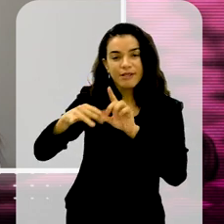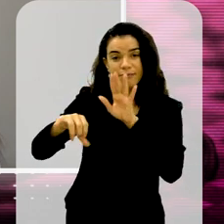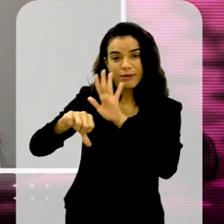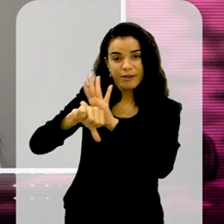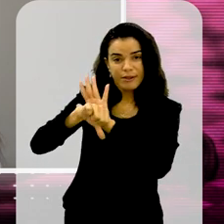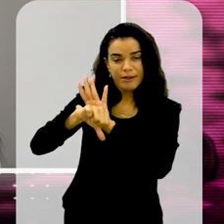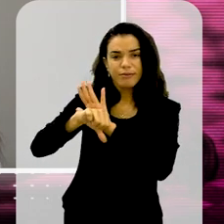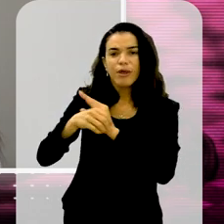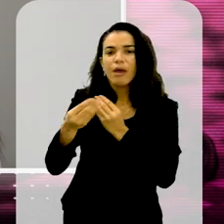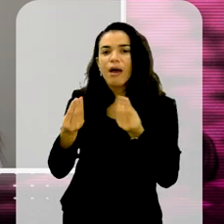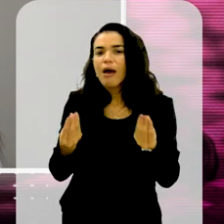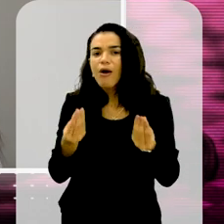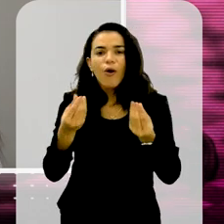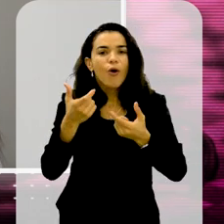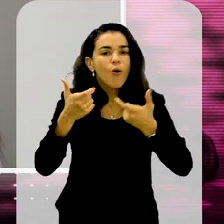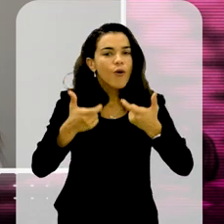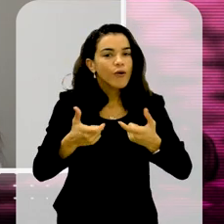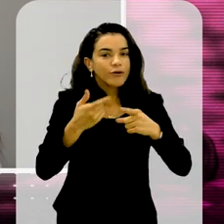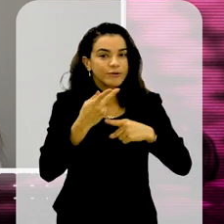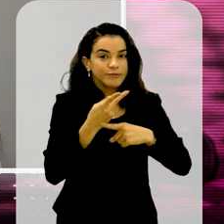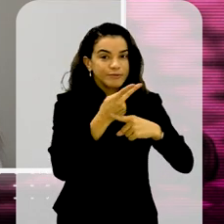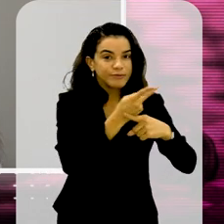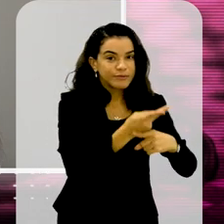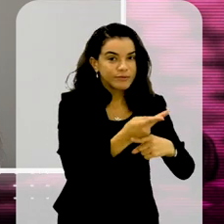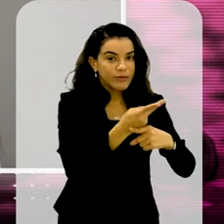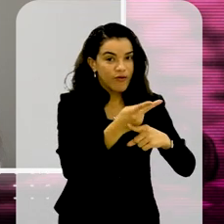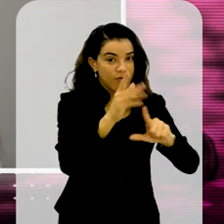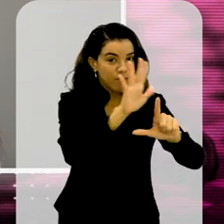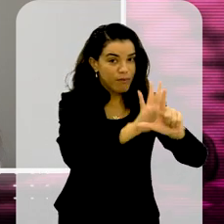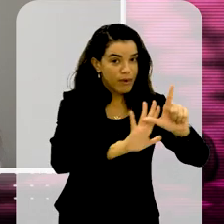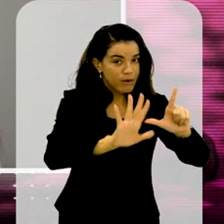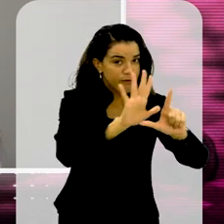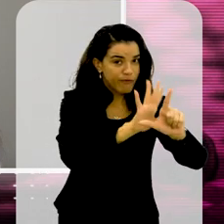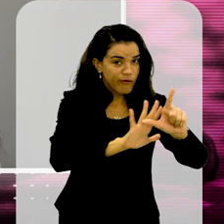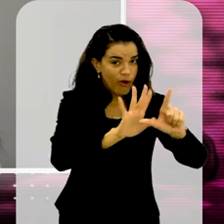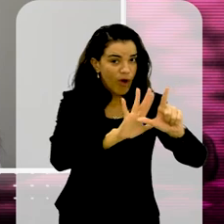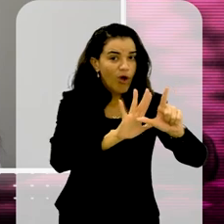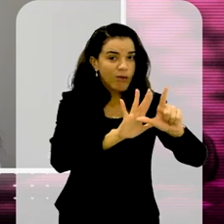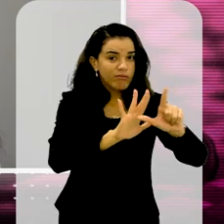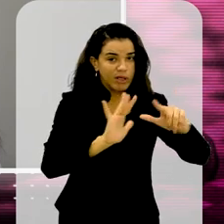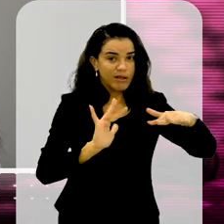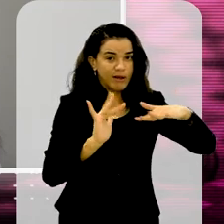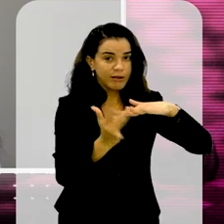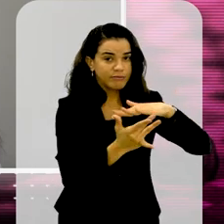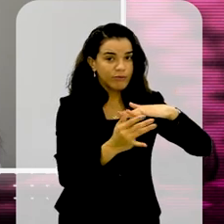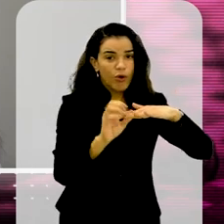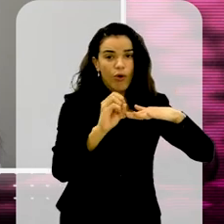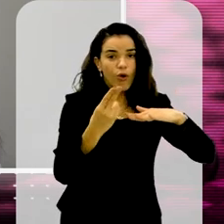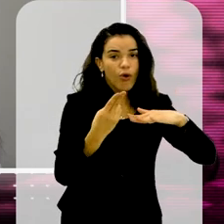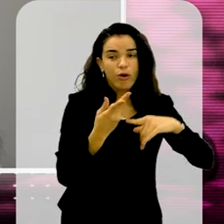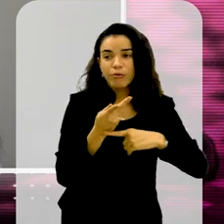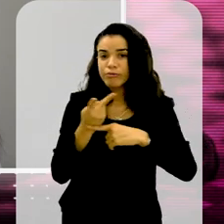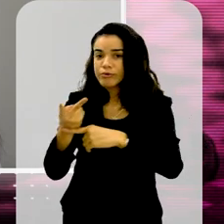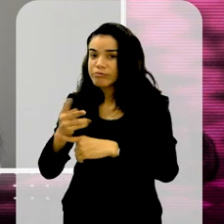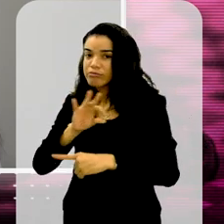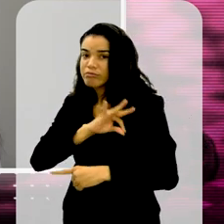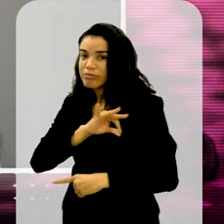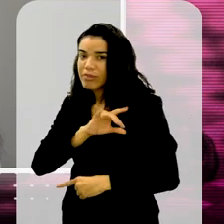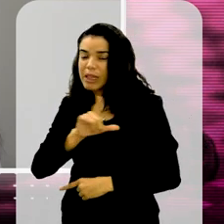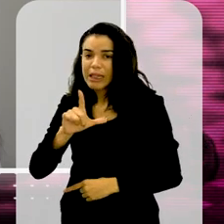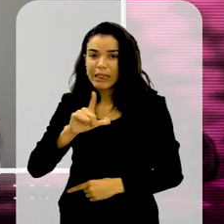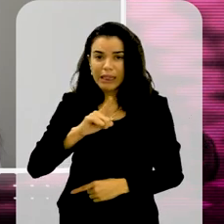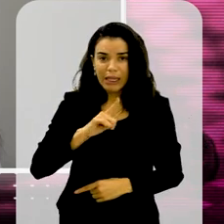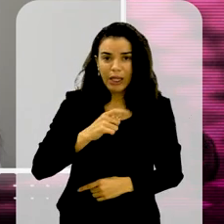proceder? A quem recorrer? Né? Vai para a plataforma? Vai a uma delegacia? Tem um órgão?